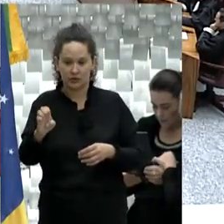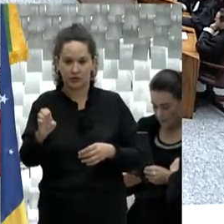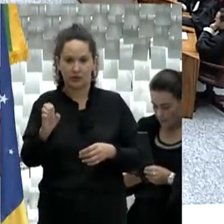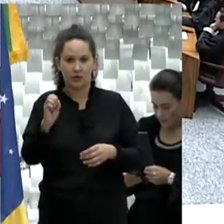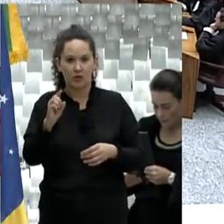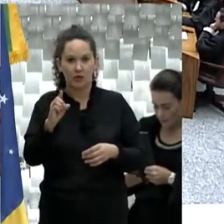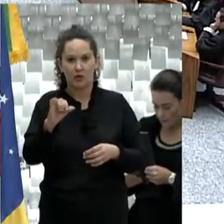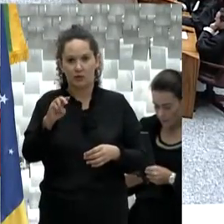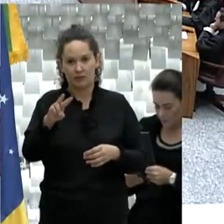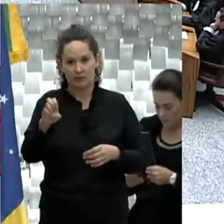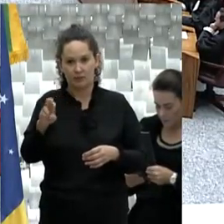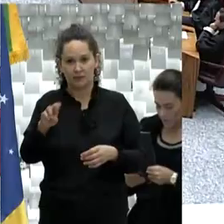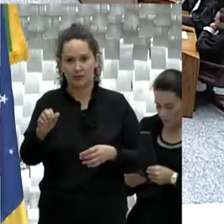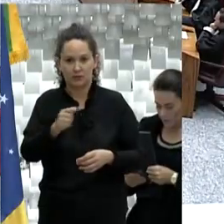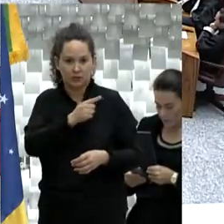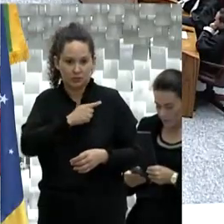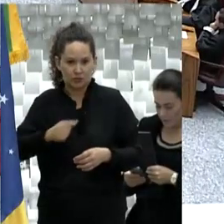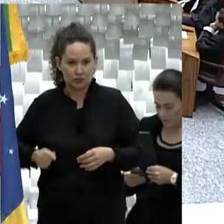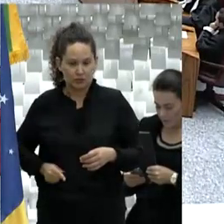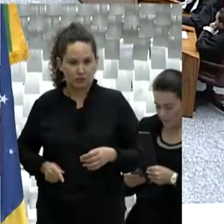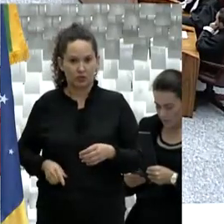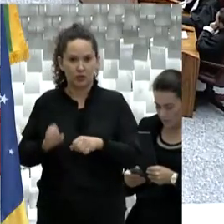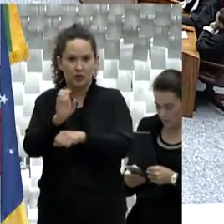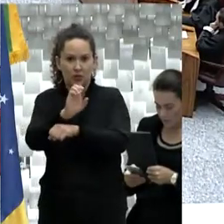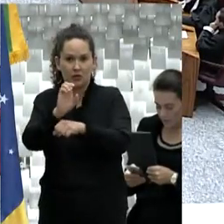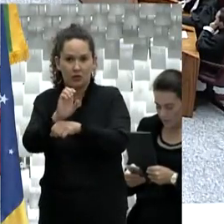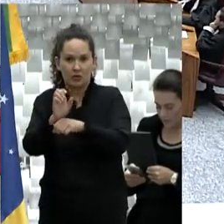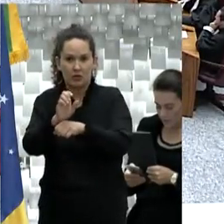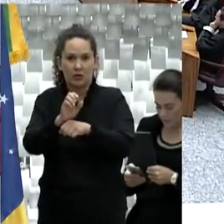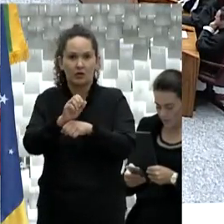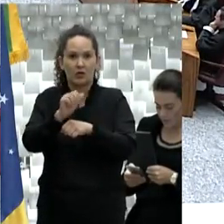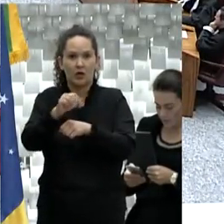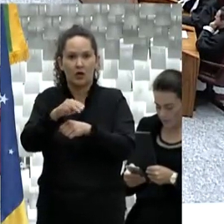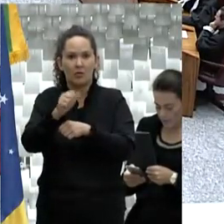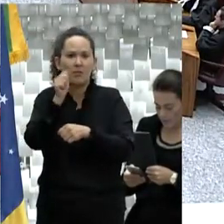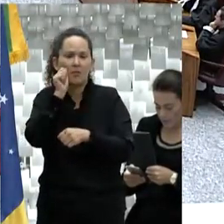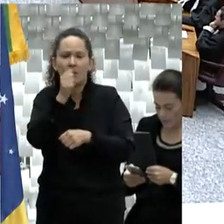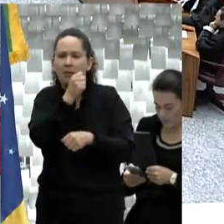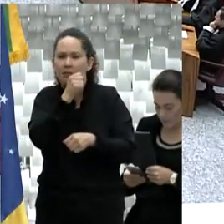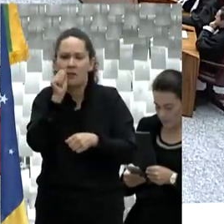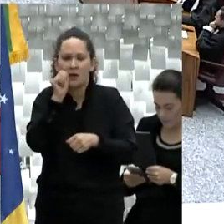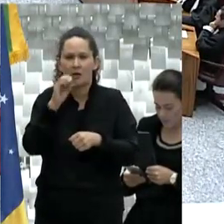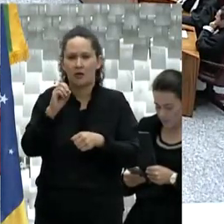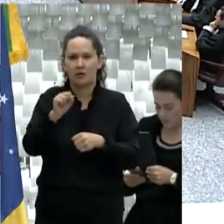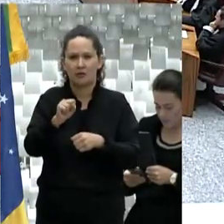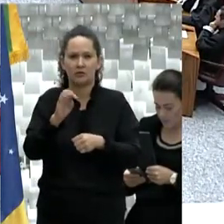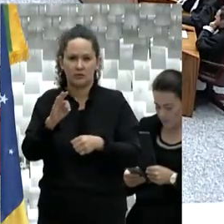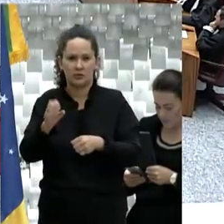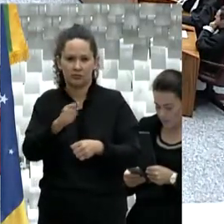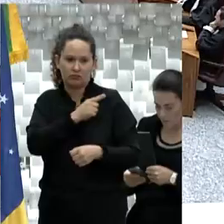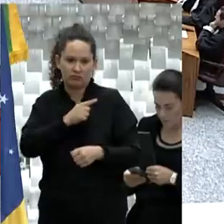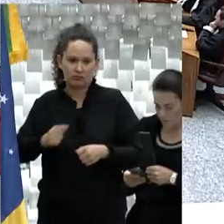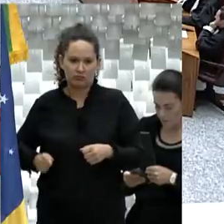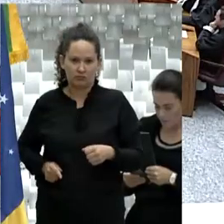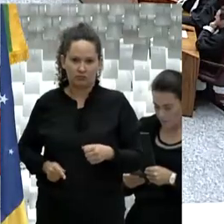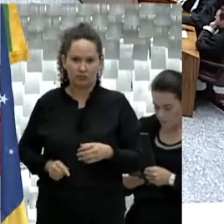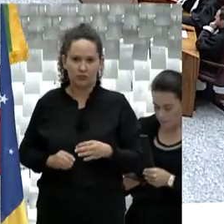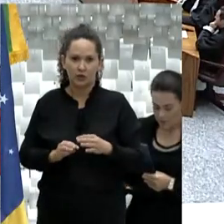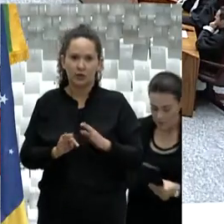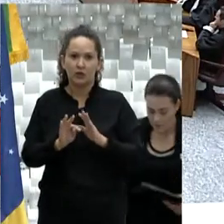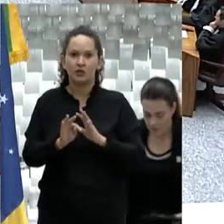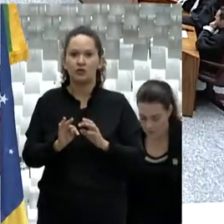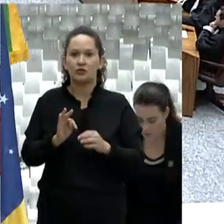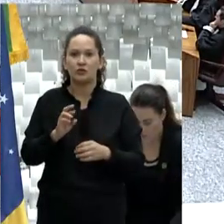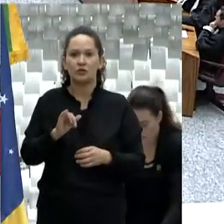dos Santos. O senhor governador de Estado do Amapá, Antônio Valdez Góes da Silva. O senhor presidente do Tribunal de